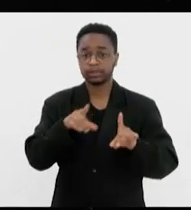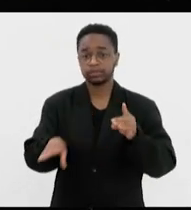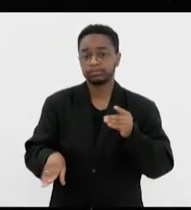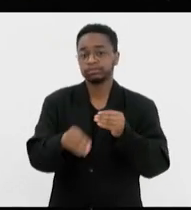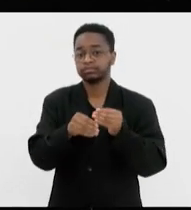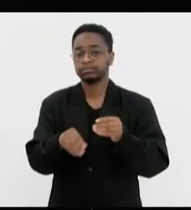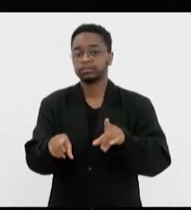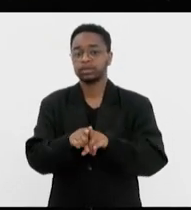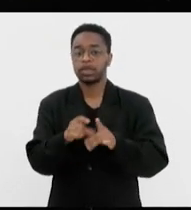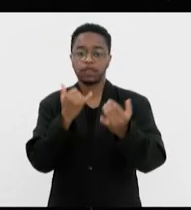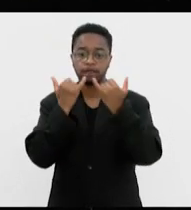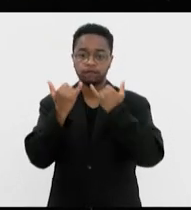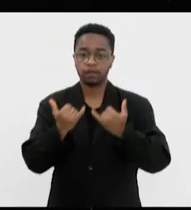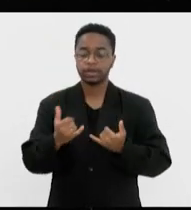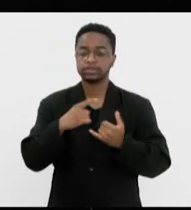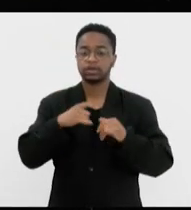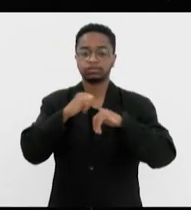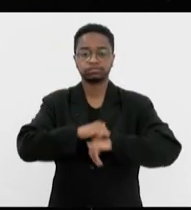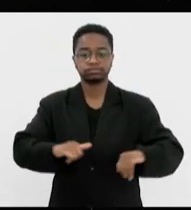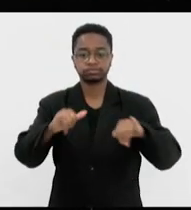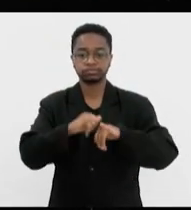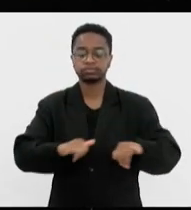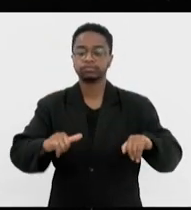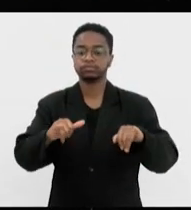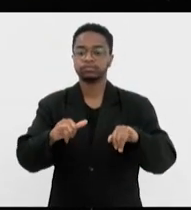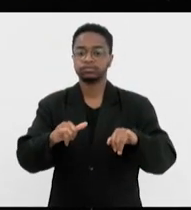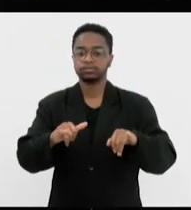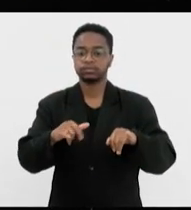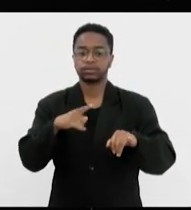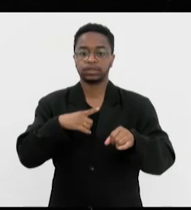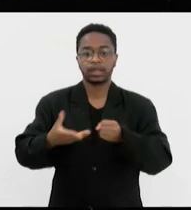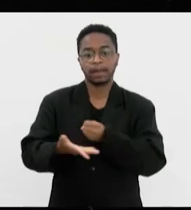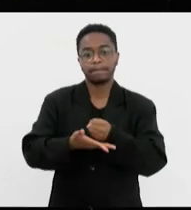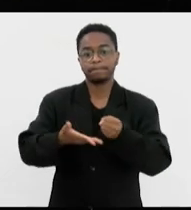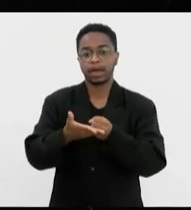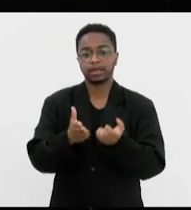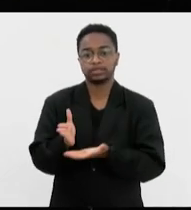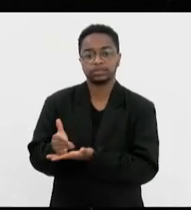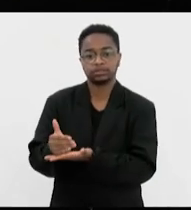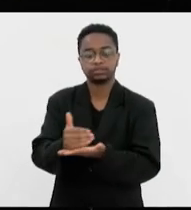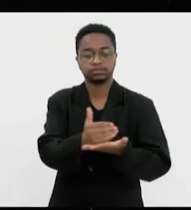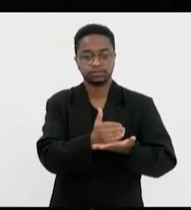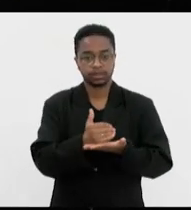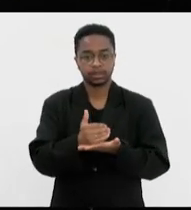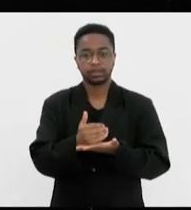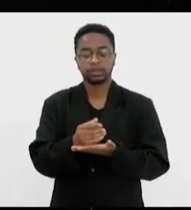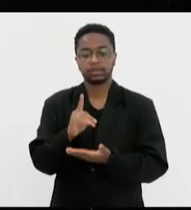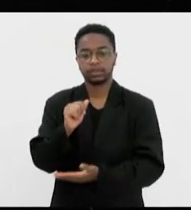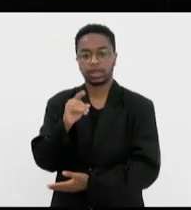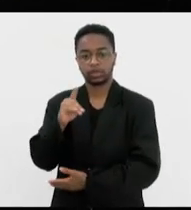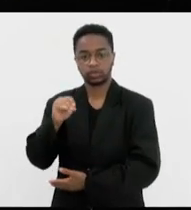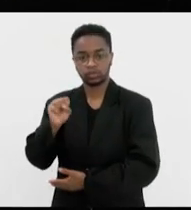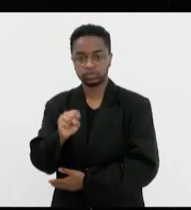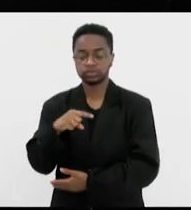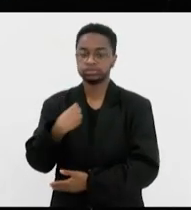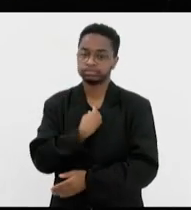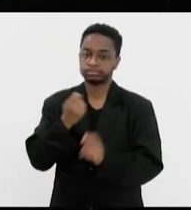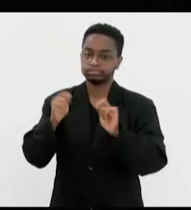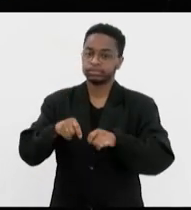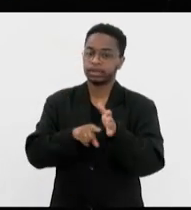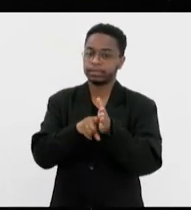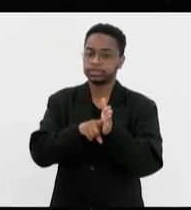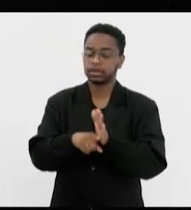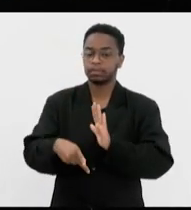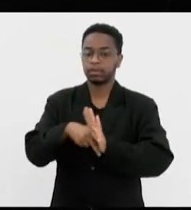aos dados que são disponíveis exatamente na base de dados que a gente pode consultar do governo do